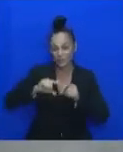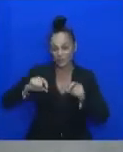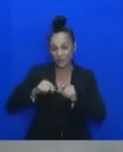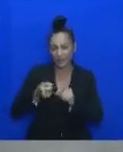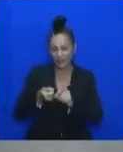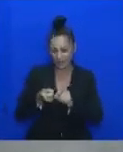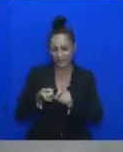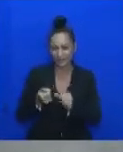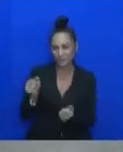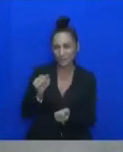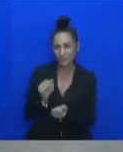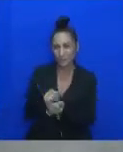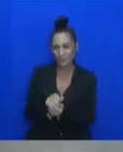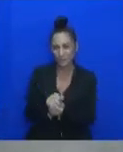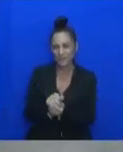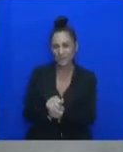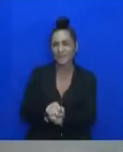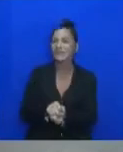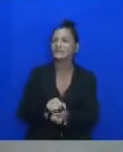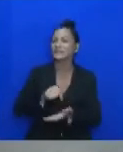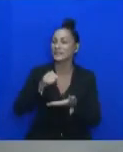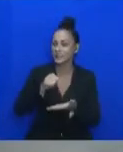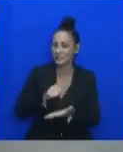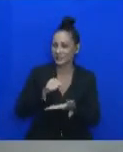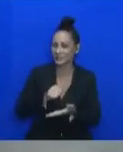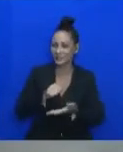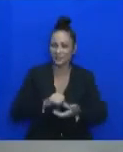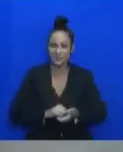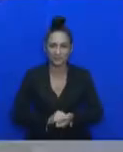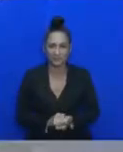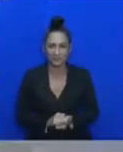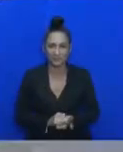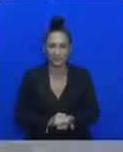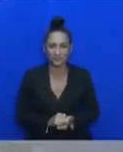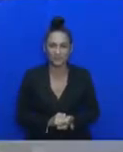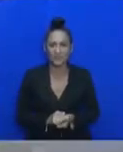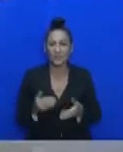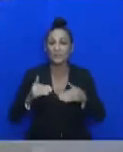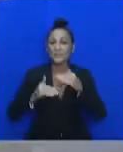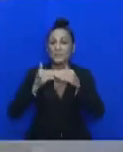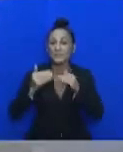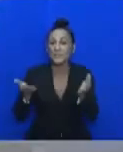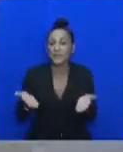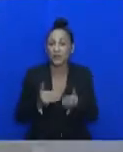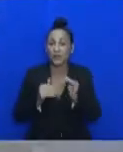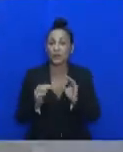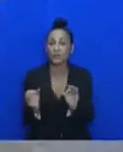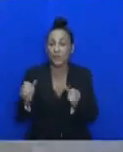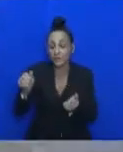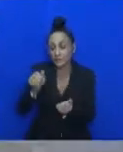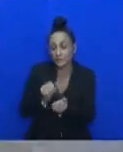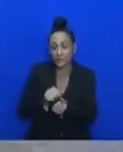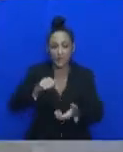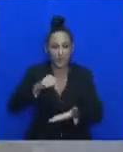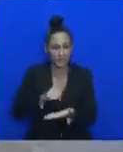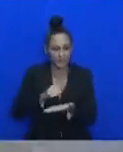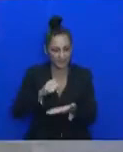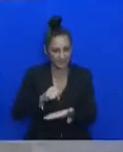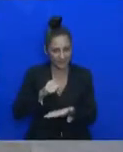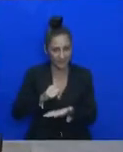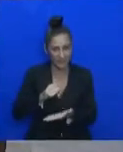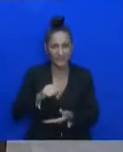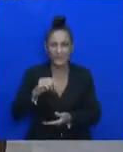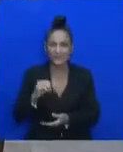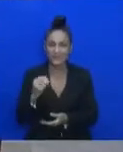do lacre de fechamento da mesma maleta. Por favor, Sidney. Passamos agora ao procedimento para fechar a maleta. Esta